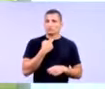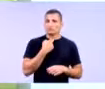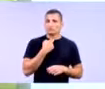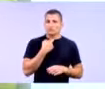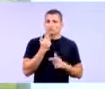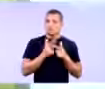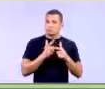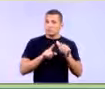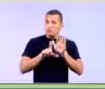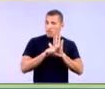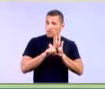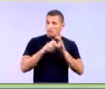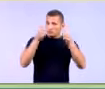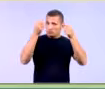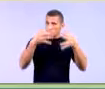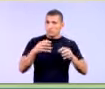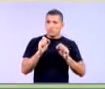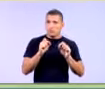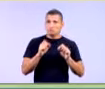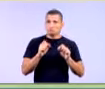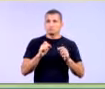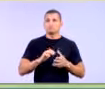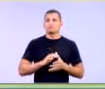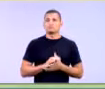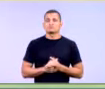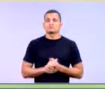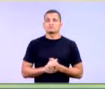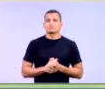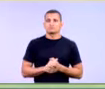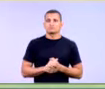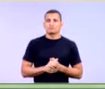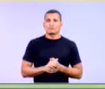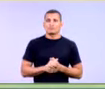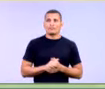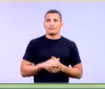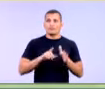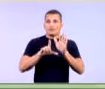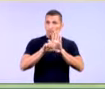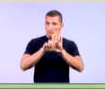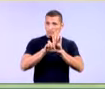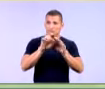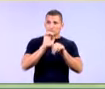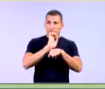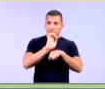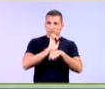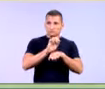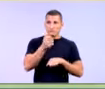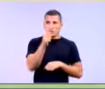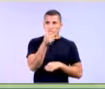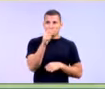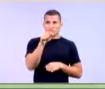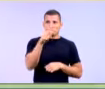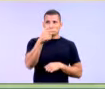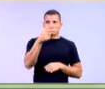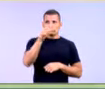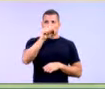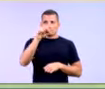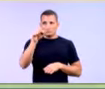a lei diz o seguinte, que essa lei aqui, que é a lei do estágio,